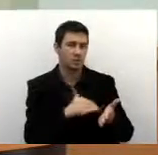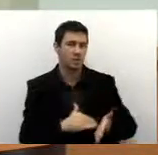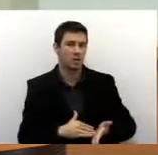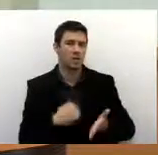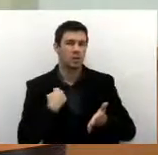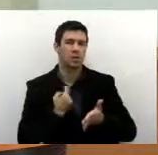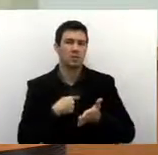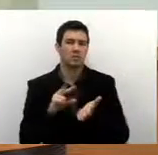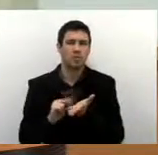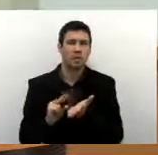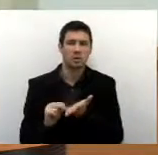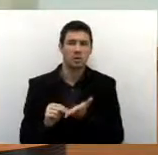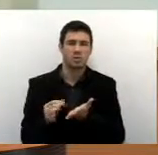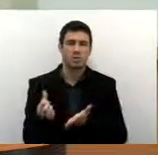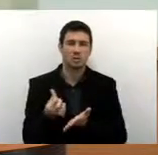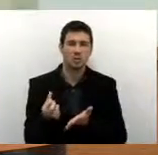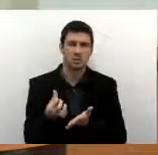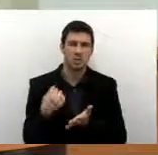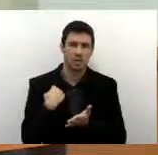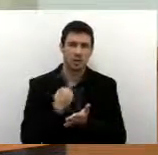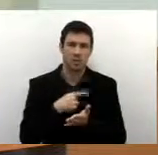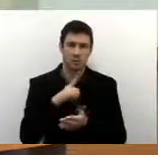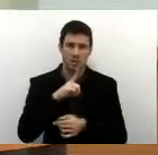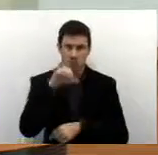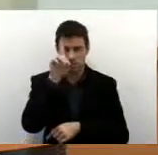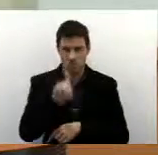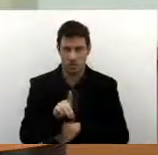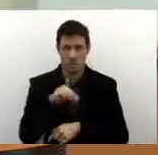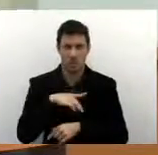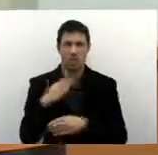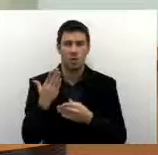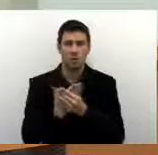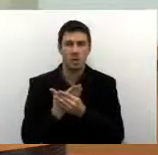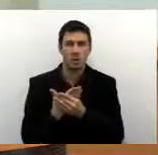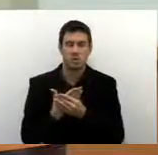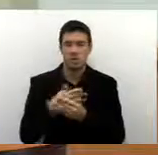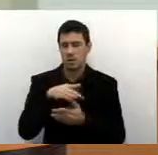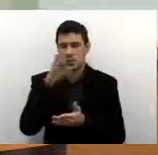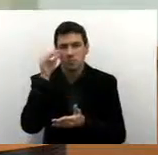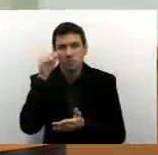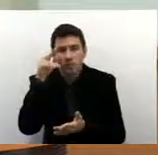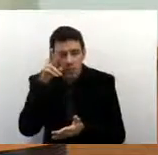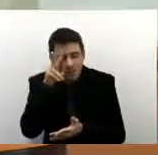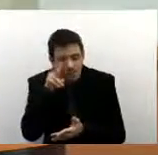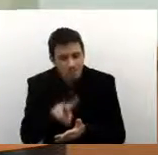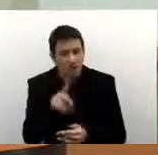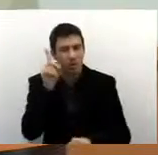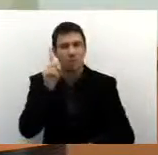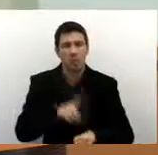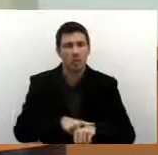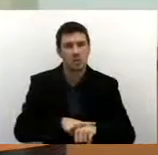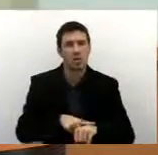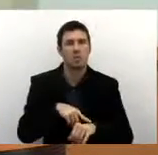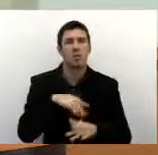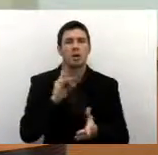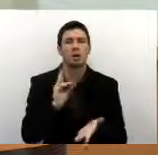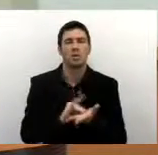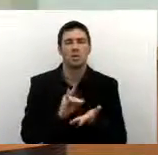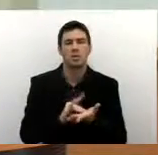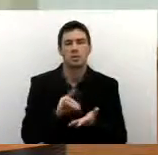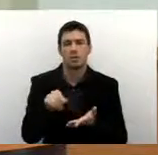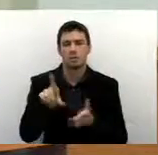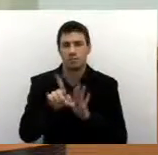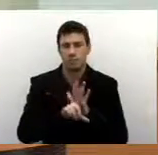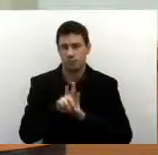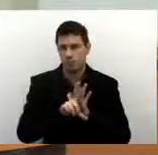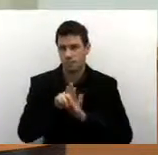da Lei Orgânica, Gilvan, nós temos direito a solicitar a vista de um processo imediato. Protocolou ofício, pela legislação, os senhores